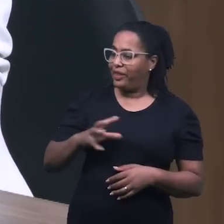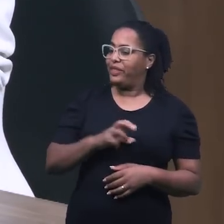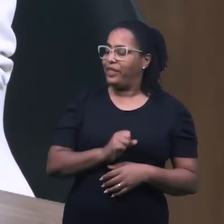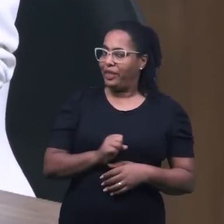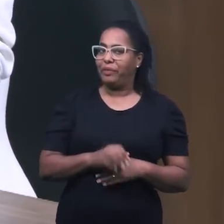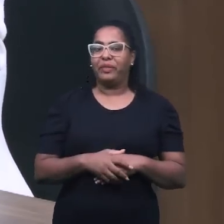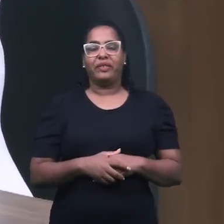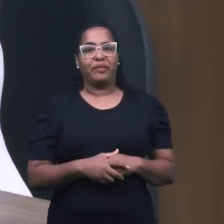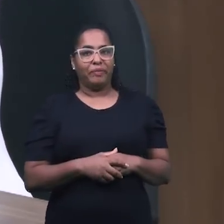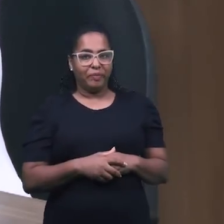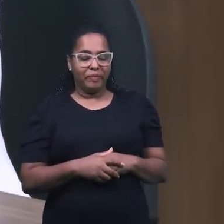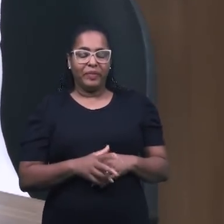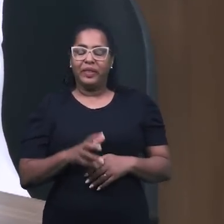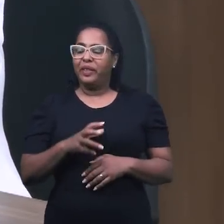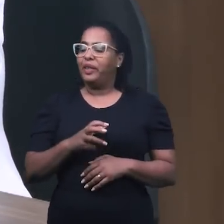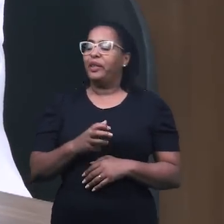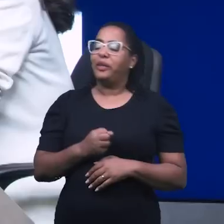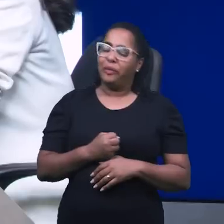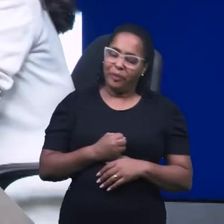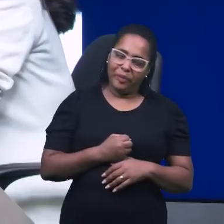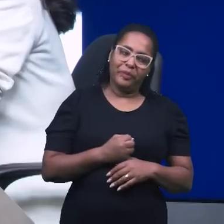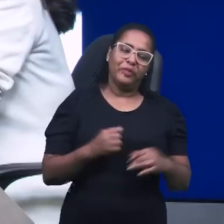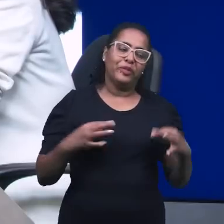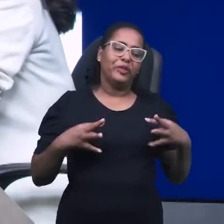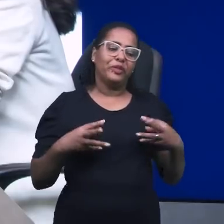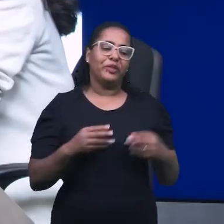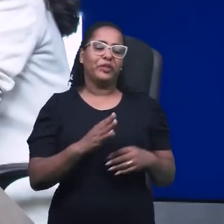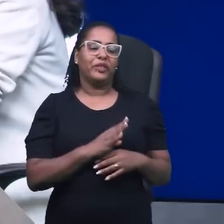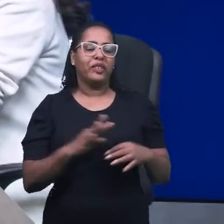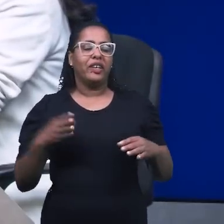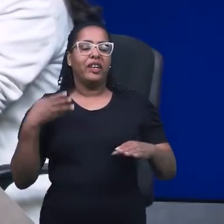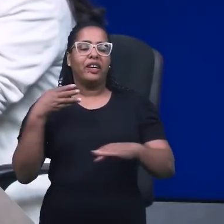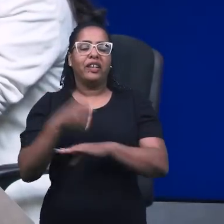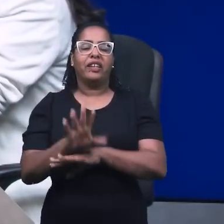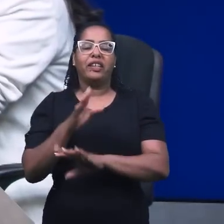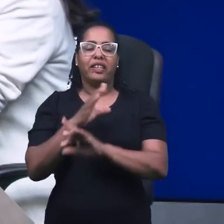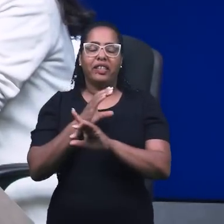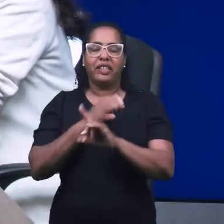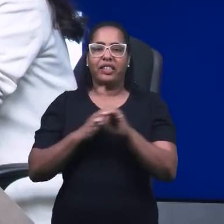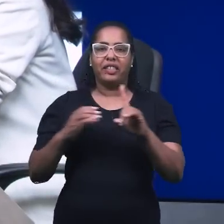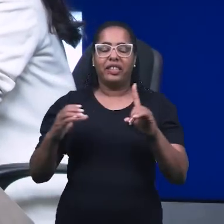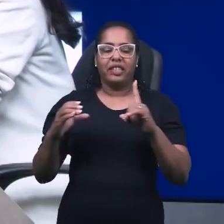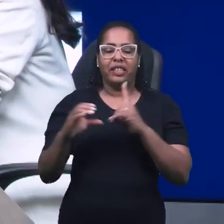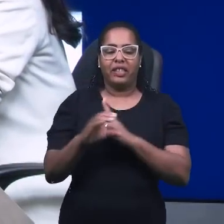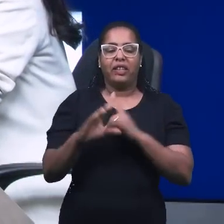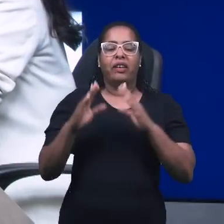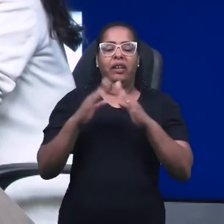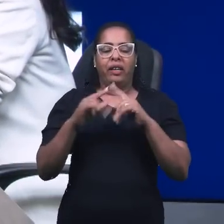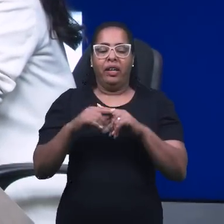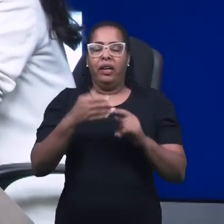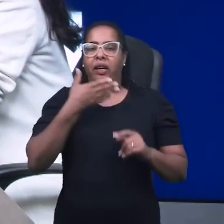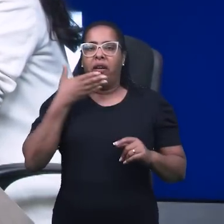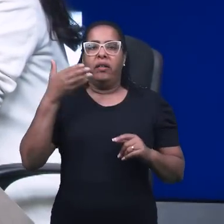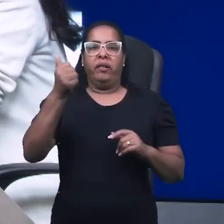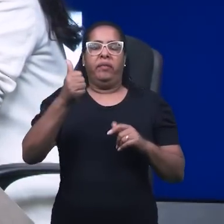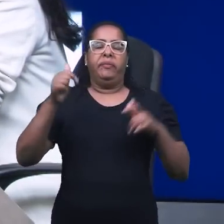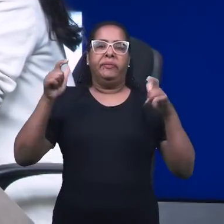de fazer e ama fazer. Amo de todo o meu coração. Estar na igreja, para mim, é o melhor